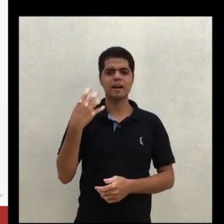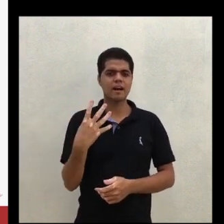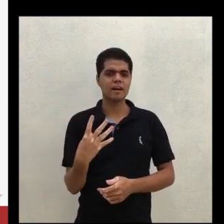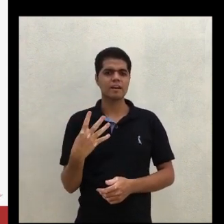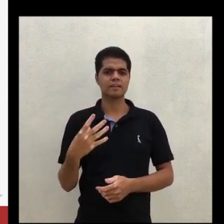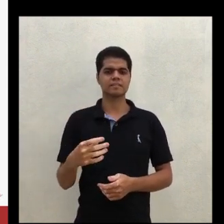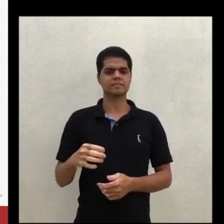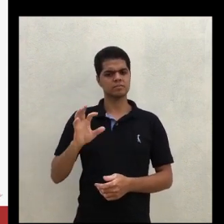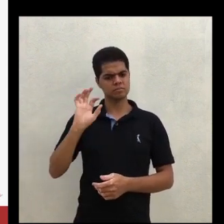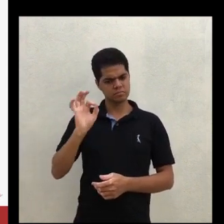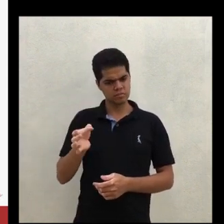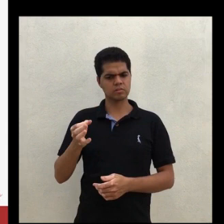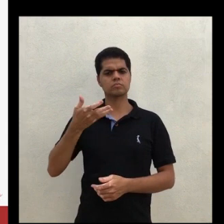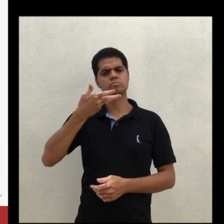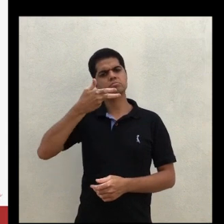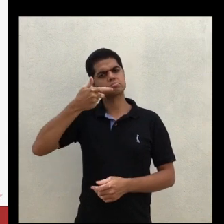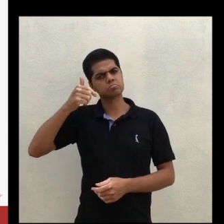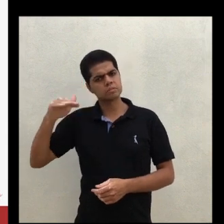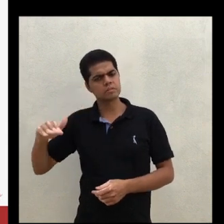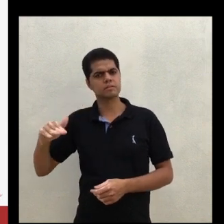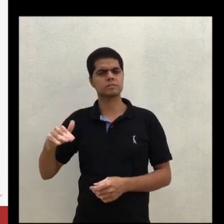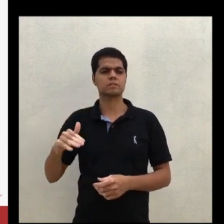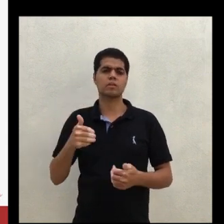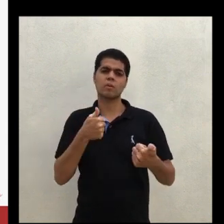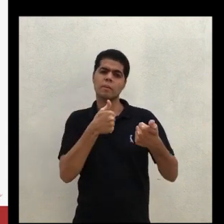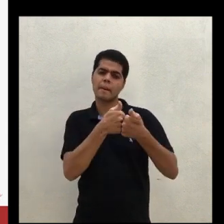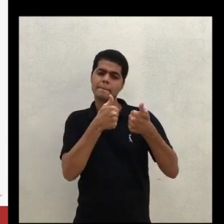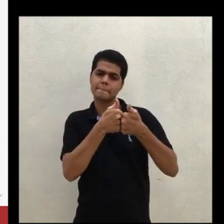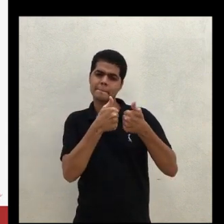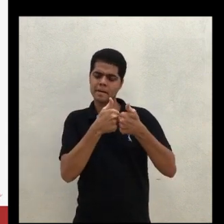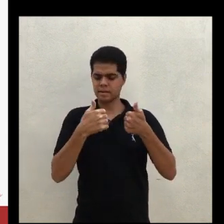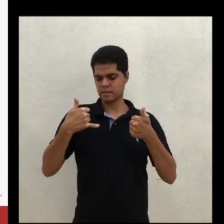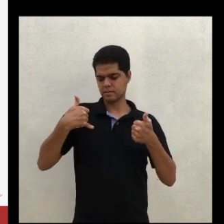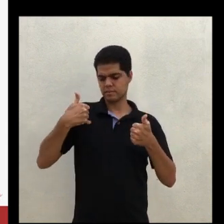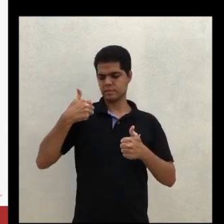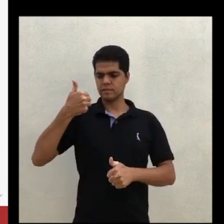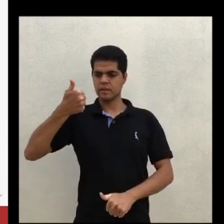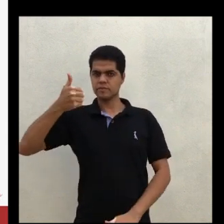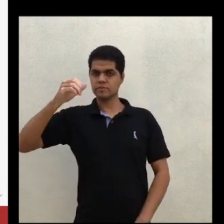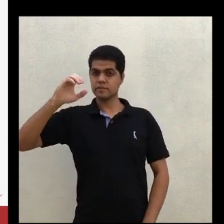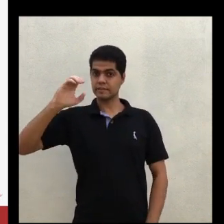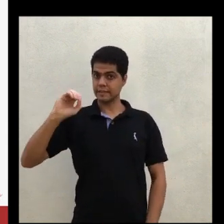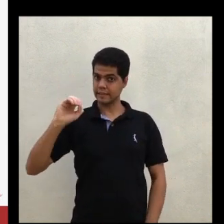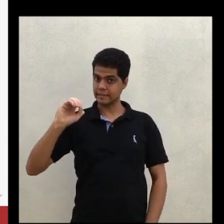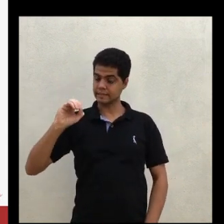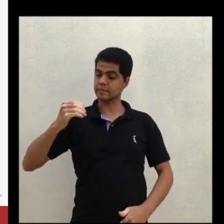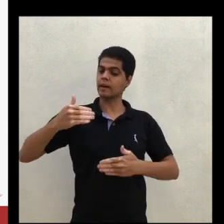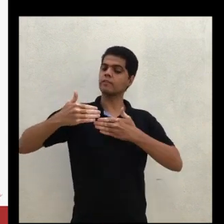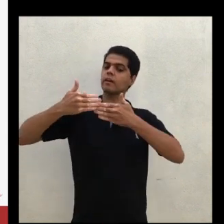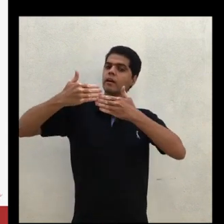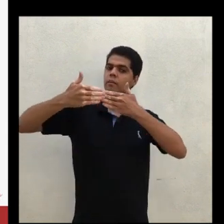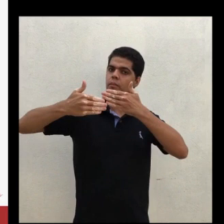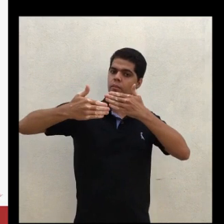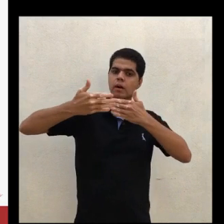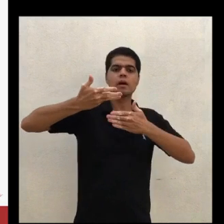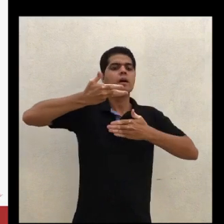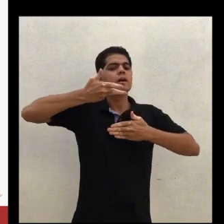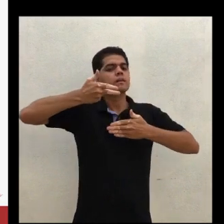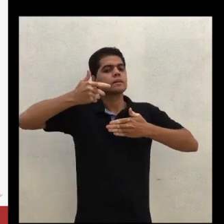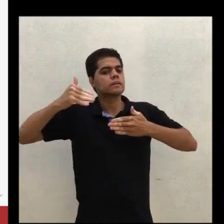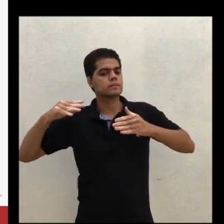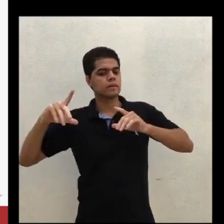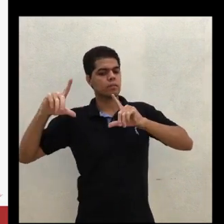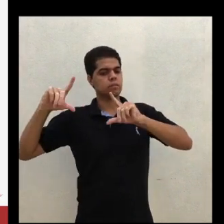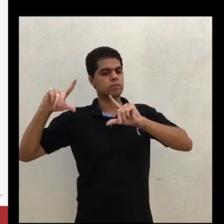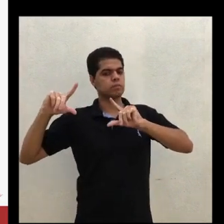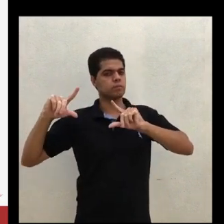deixando gradativamente de ser criança e vai sendo gradativamente adolescente. Ela